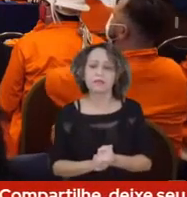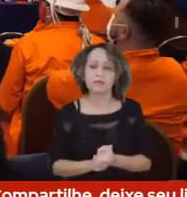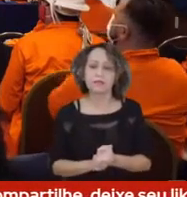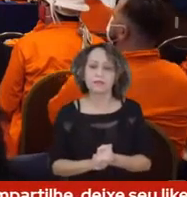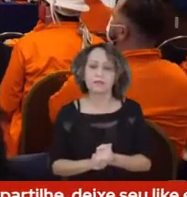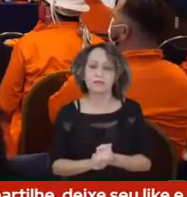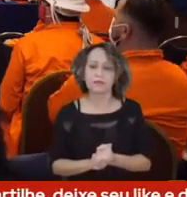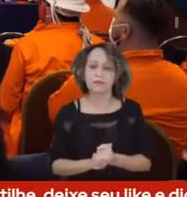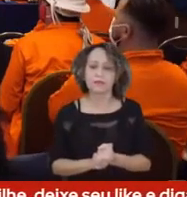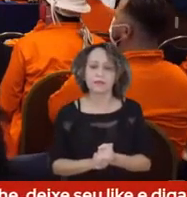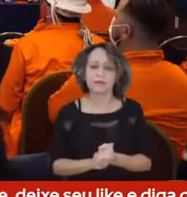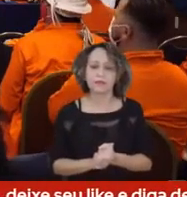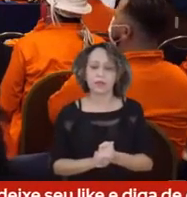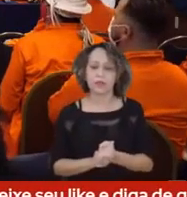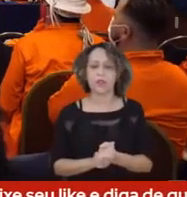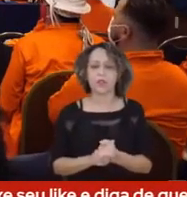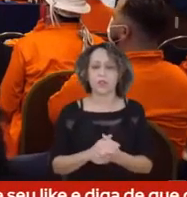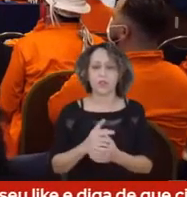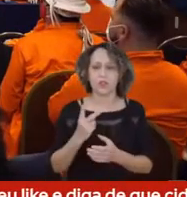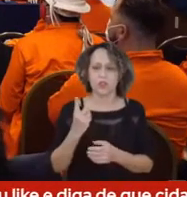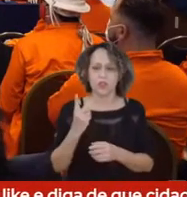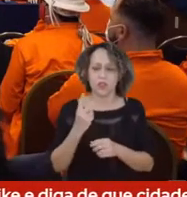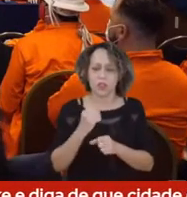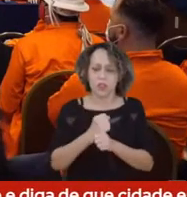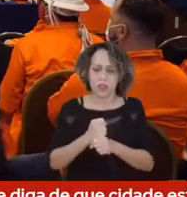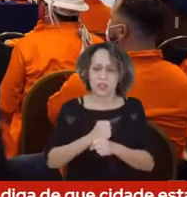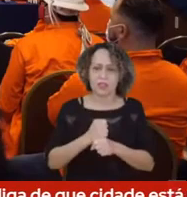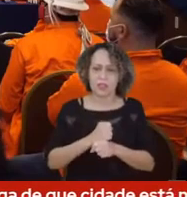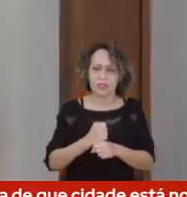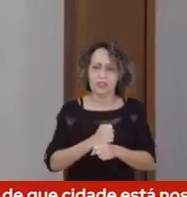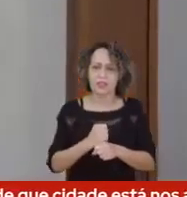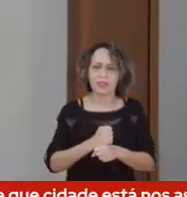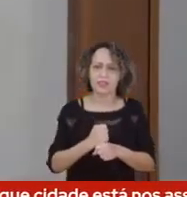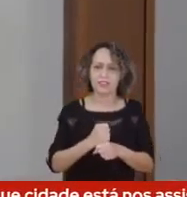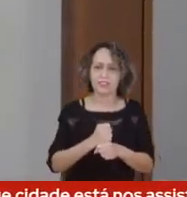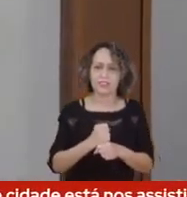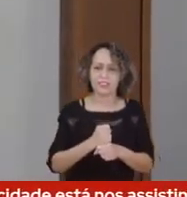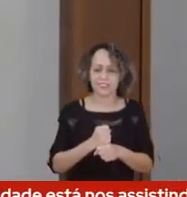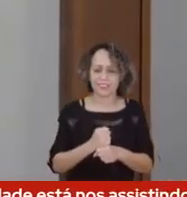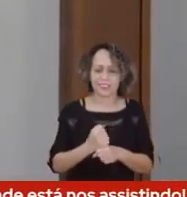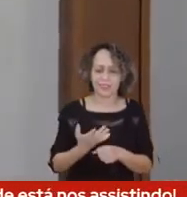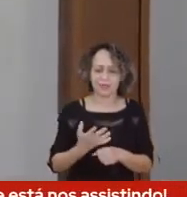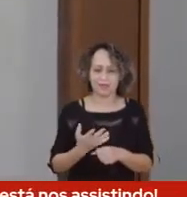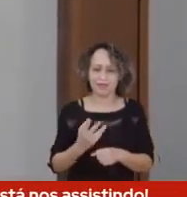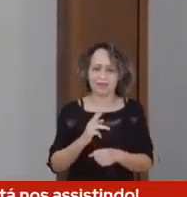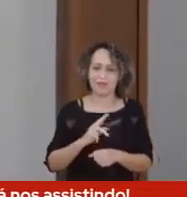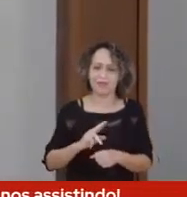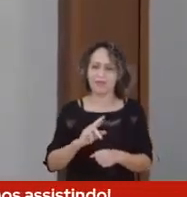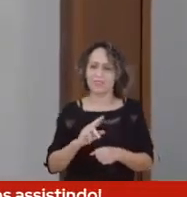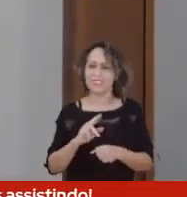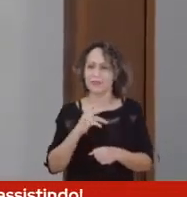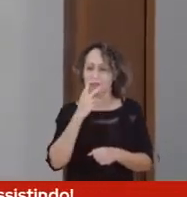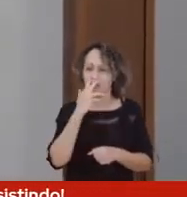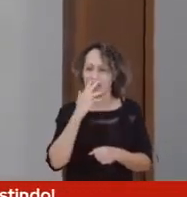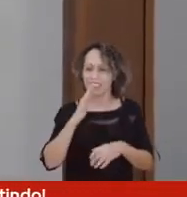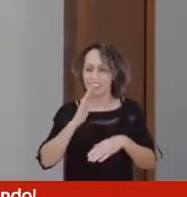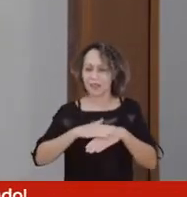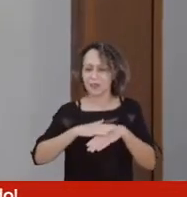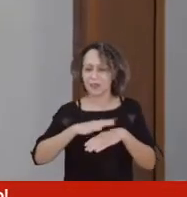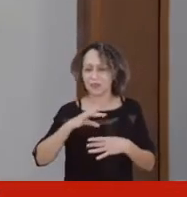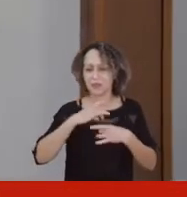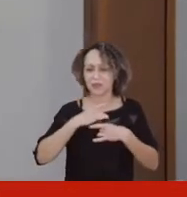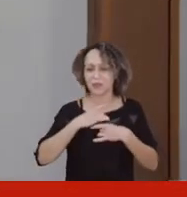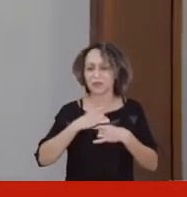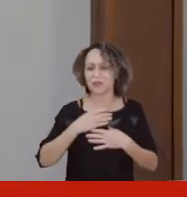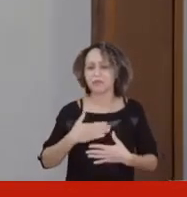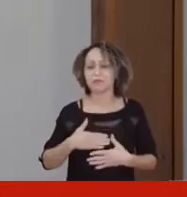2 anos usando, você acaba pensando que faz parte do seu corpo. Mas só um dado importante sobre o PPI.